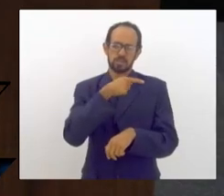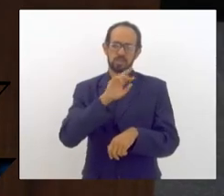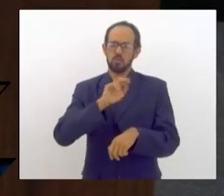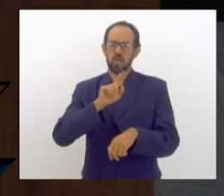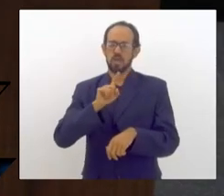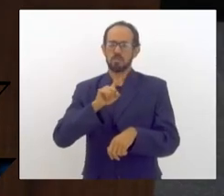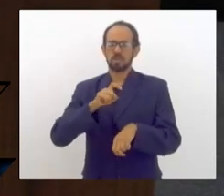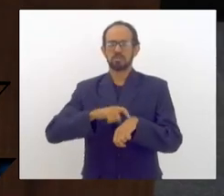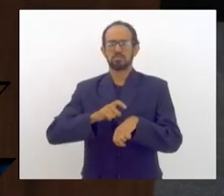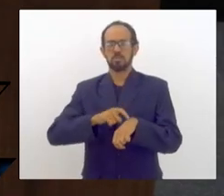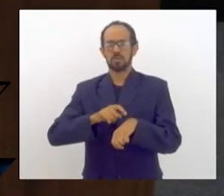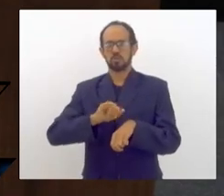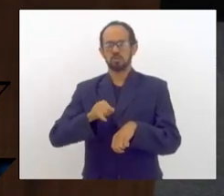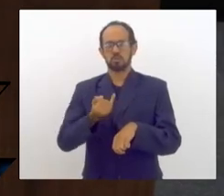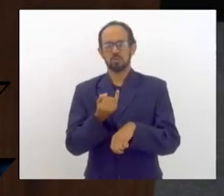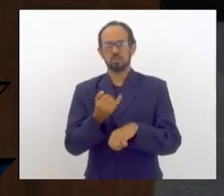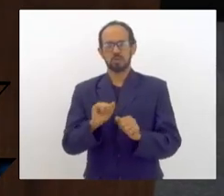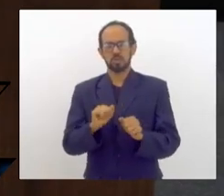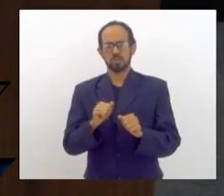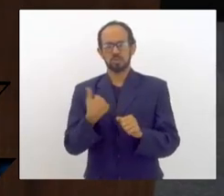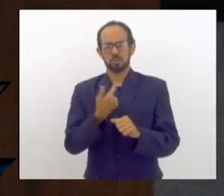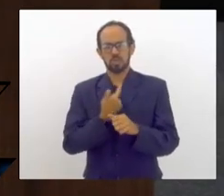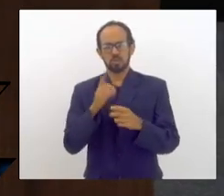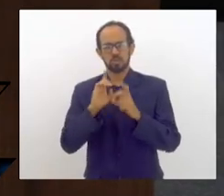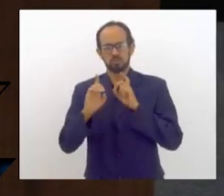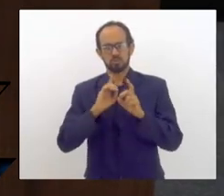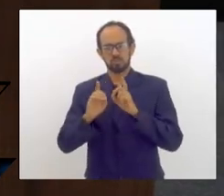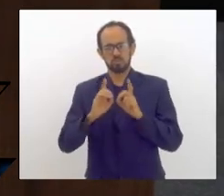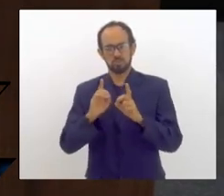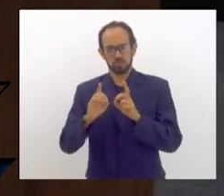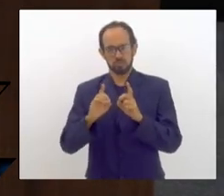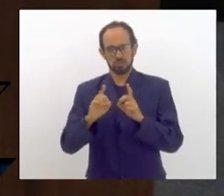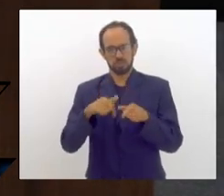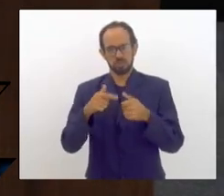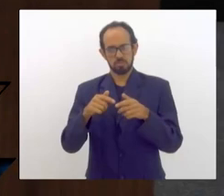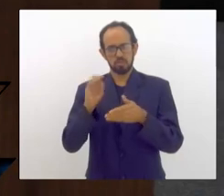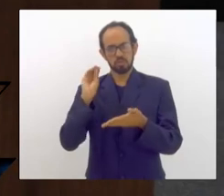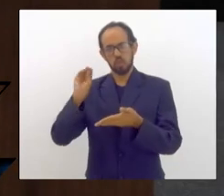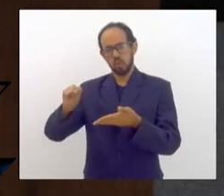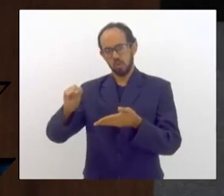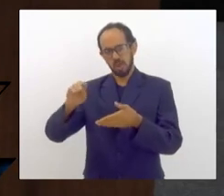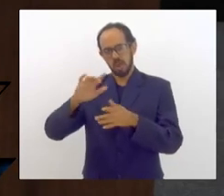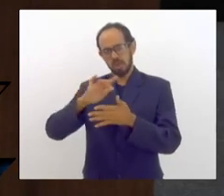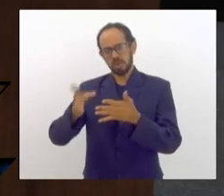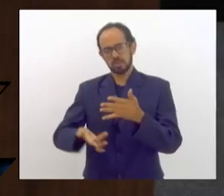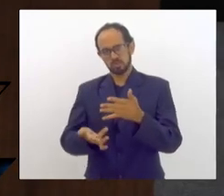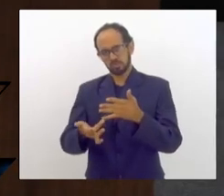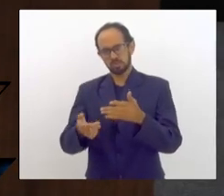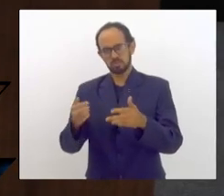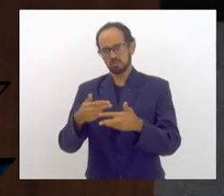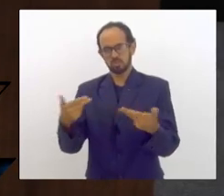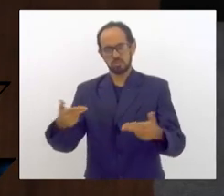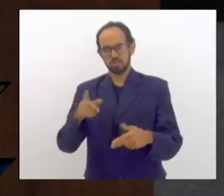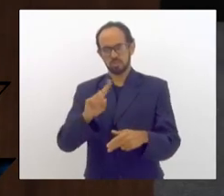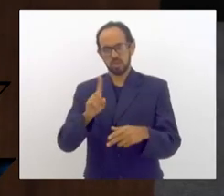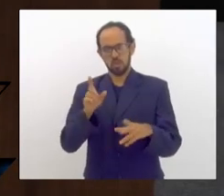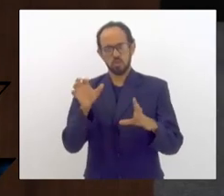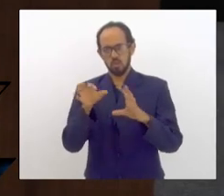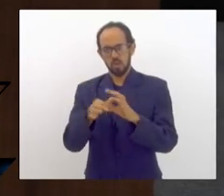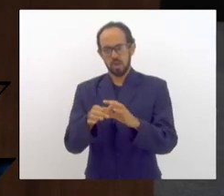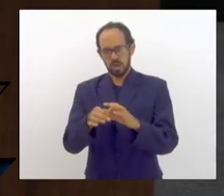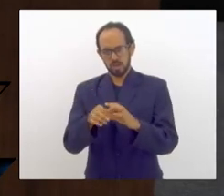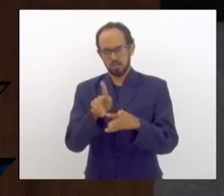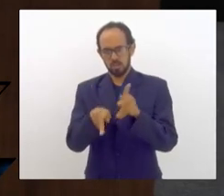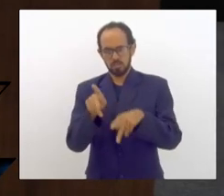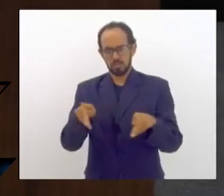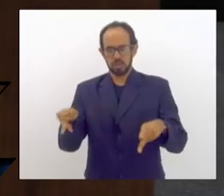gente está aqui discutindo palanque para ser jogado na rede social de algo que não nos conecta com a